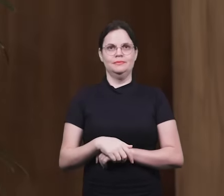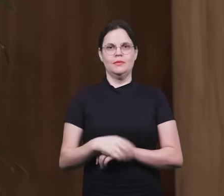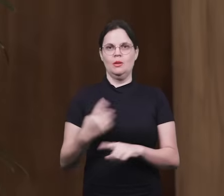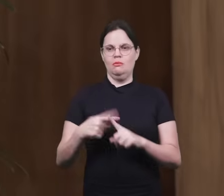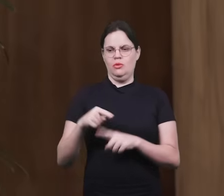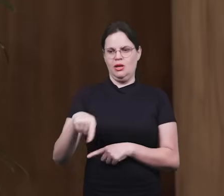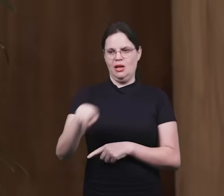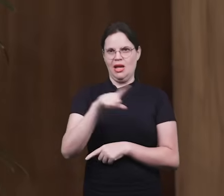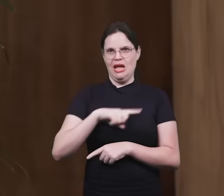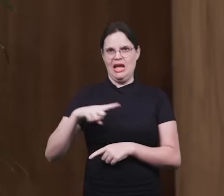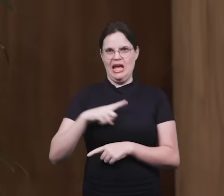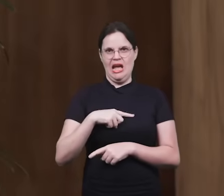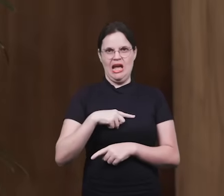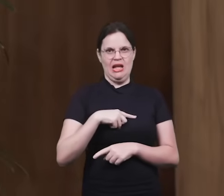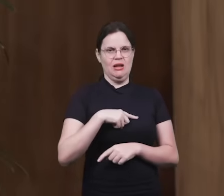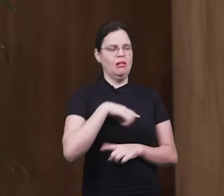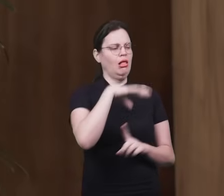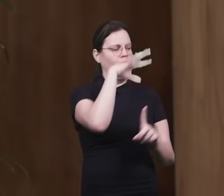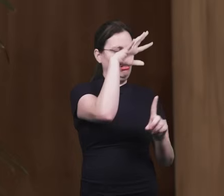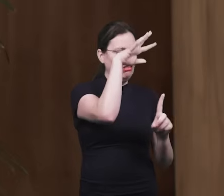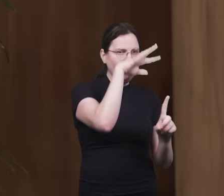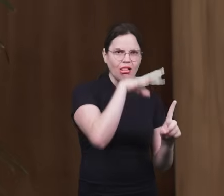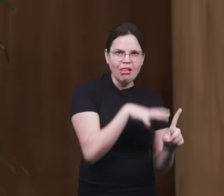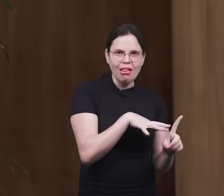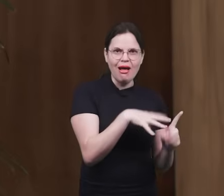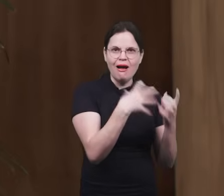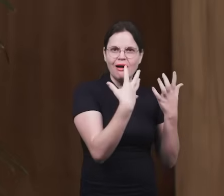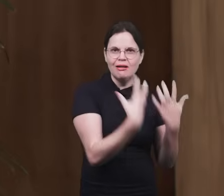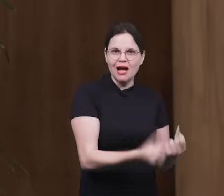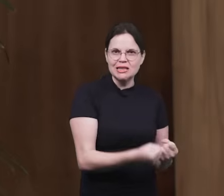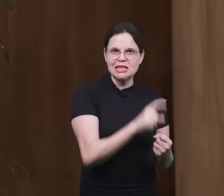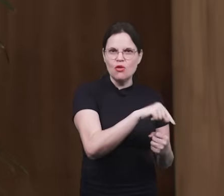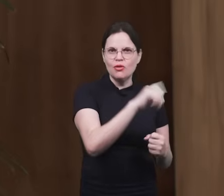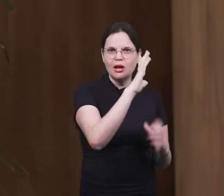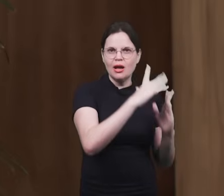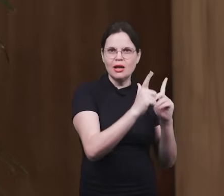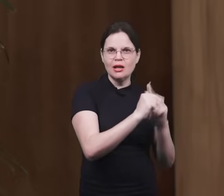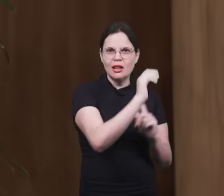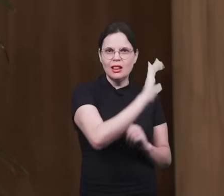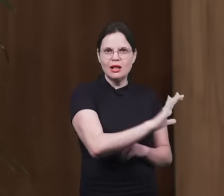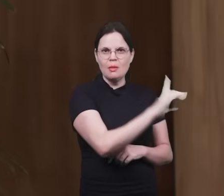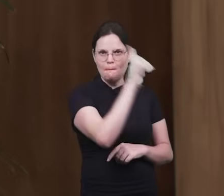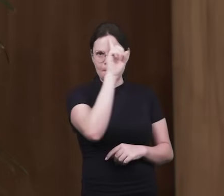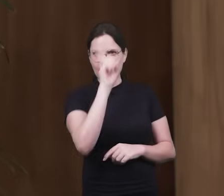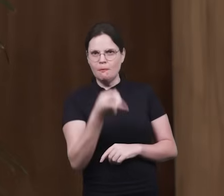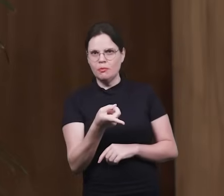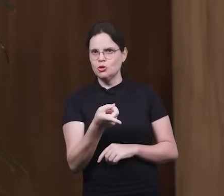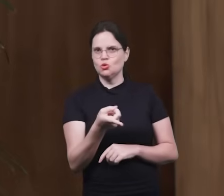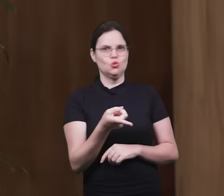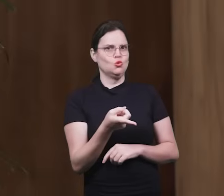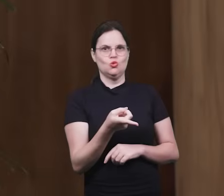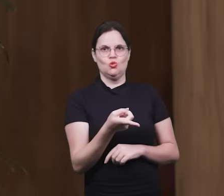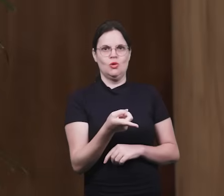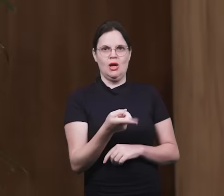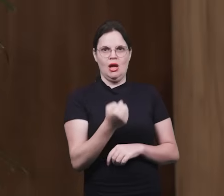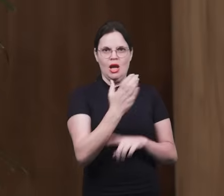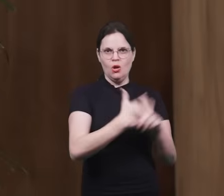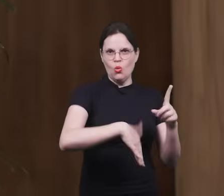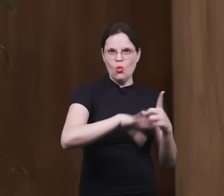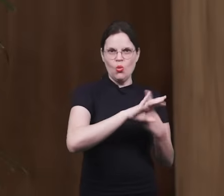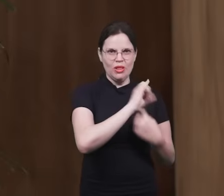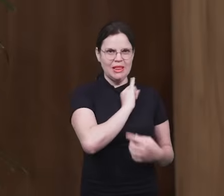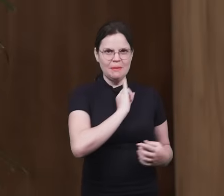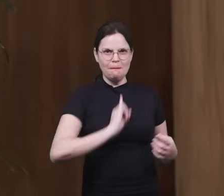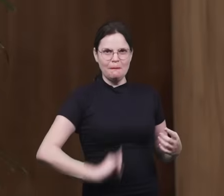eles não se encurvavam, eles não cediam ao culto aos imperadores, e isso